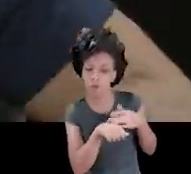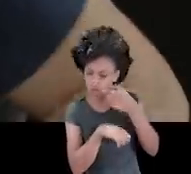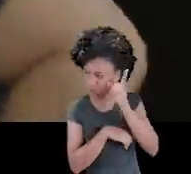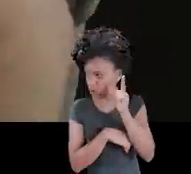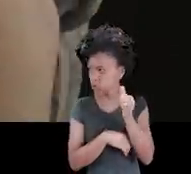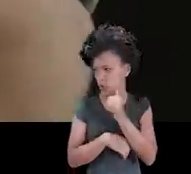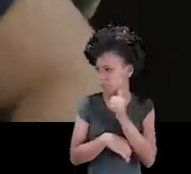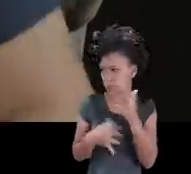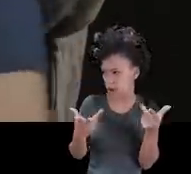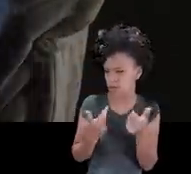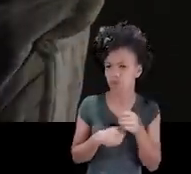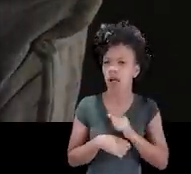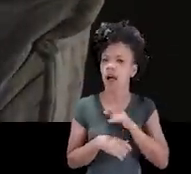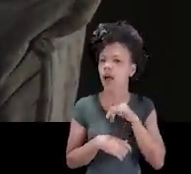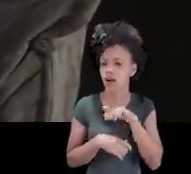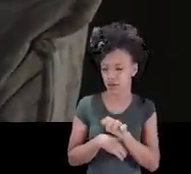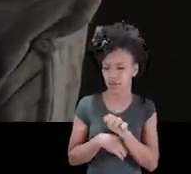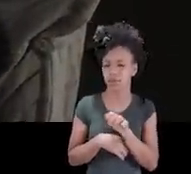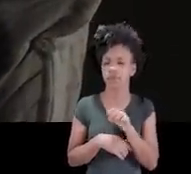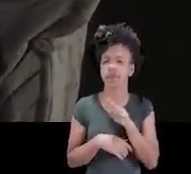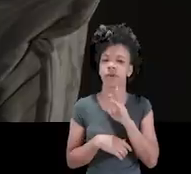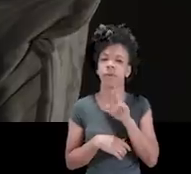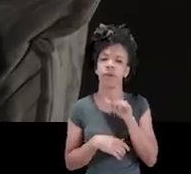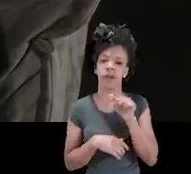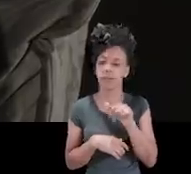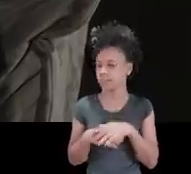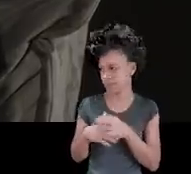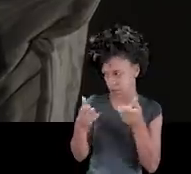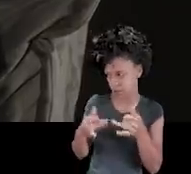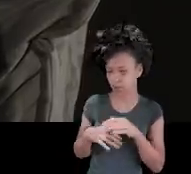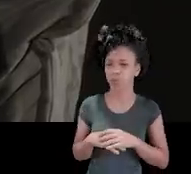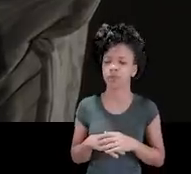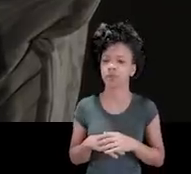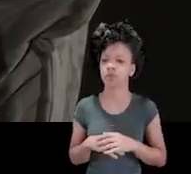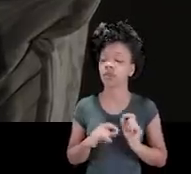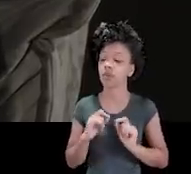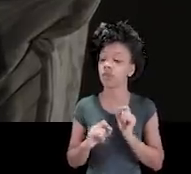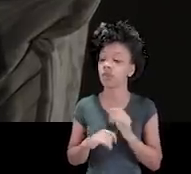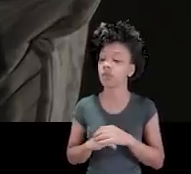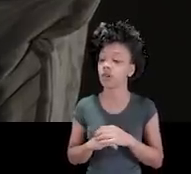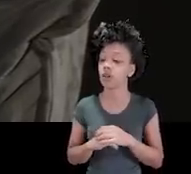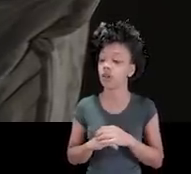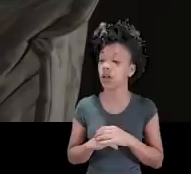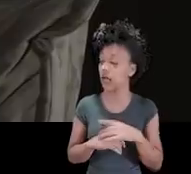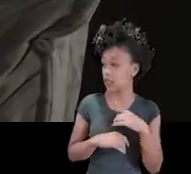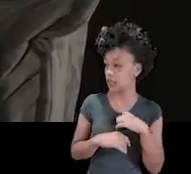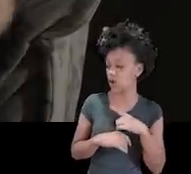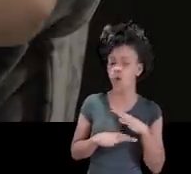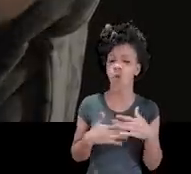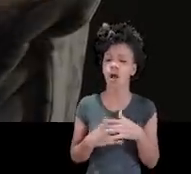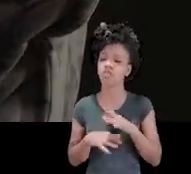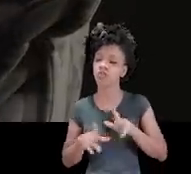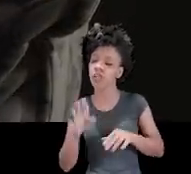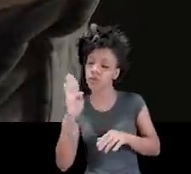ontem com uma menina maravilhosa, que foi a Aline. Aline Prado, ela falou disso, né? Que ela fala assim, que a gente fala que... Acho que qual a diferença do